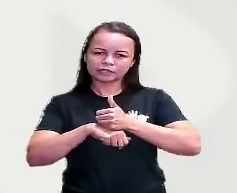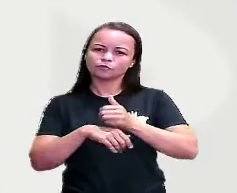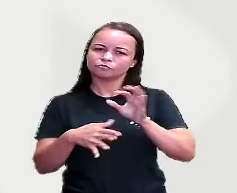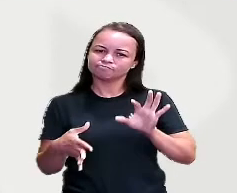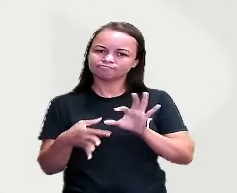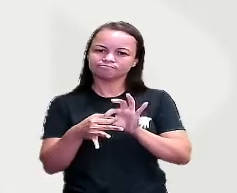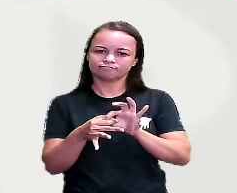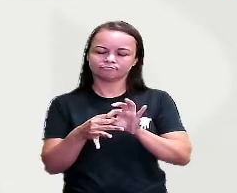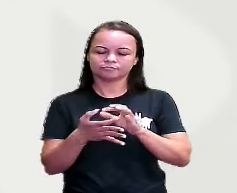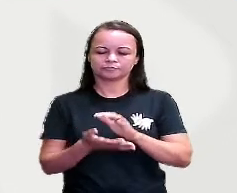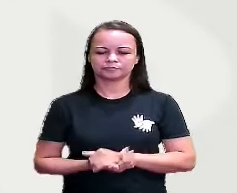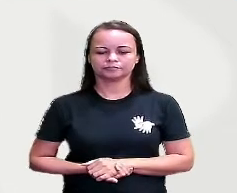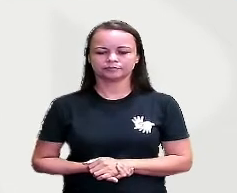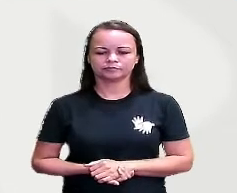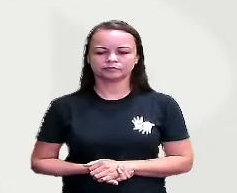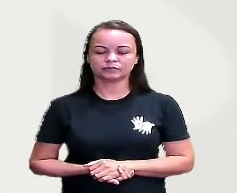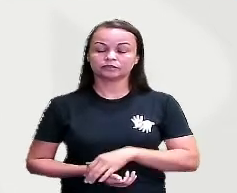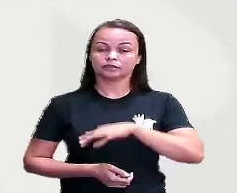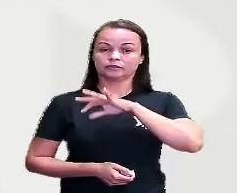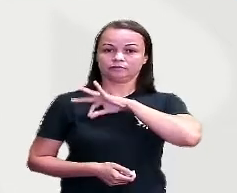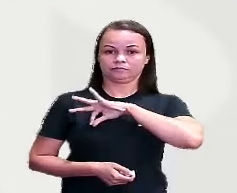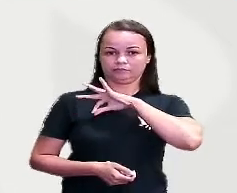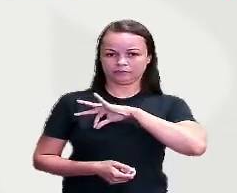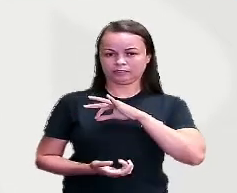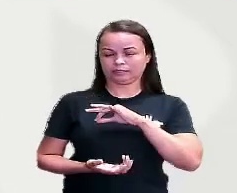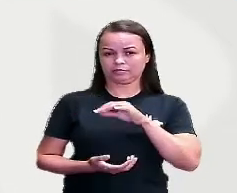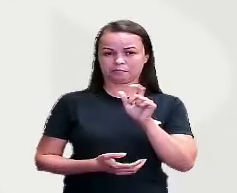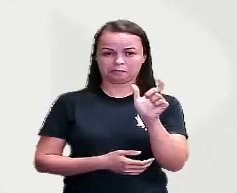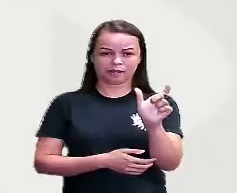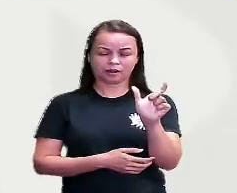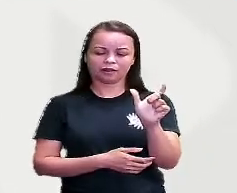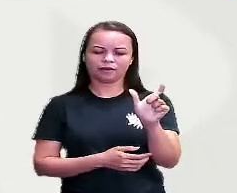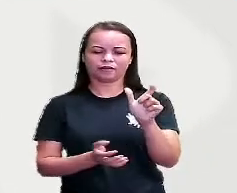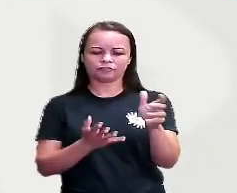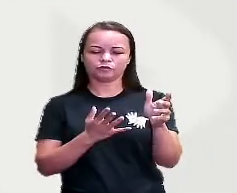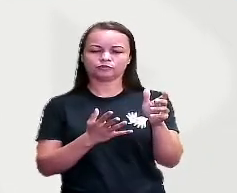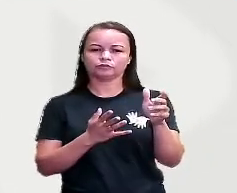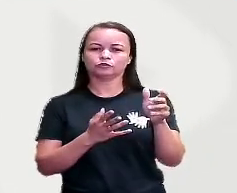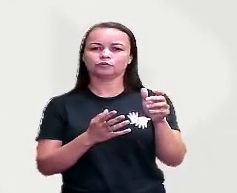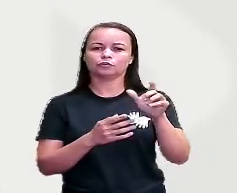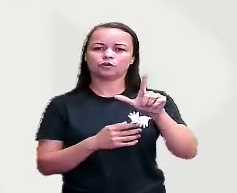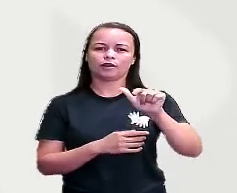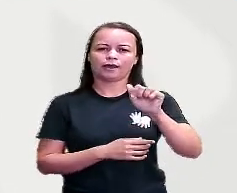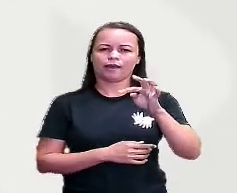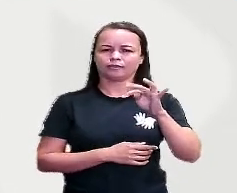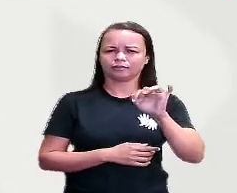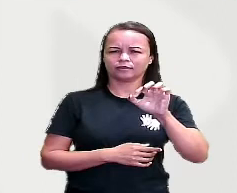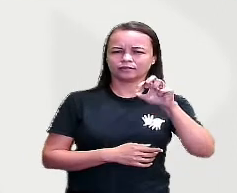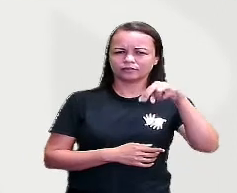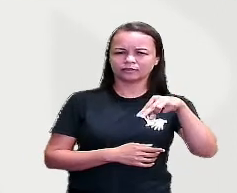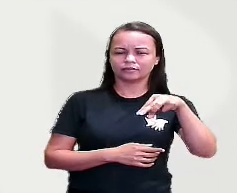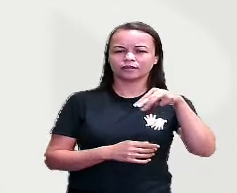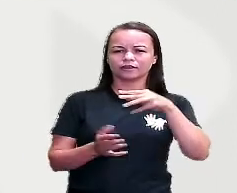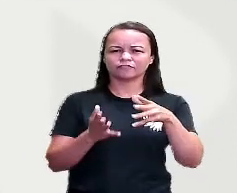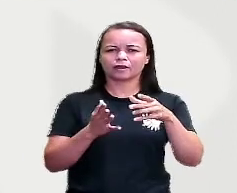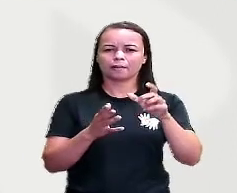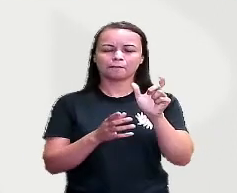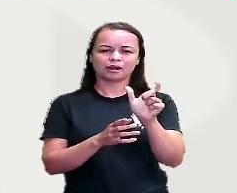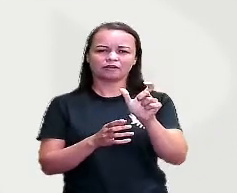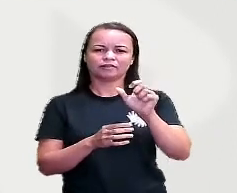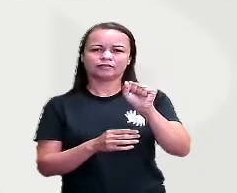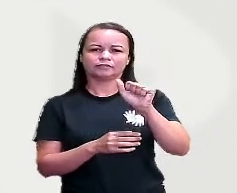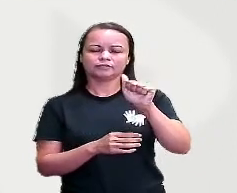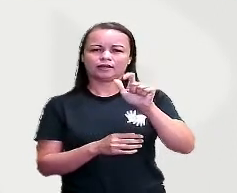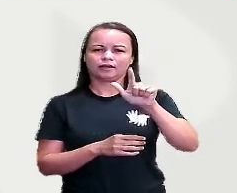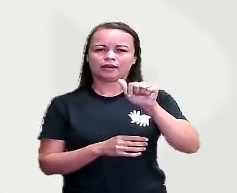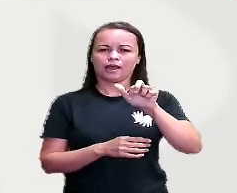bom? Ó, o salário é uma palavra que deriva do latim, vem da palavra salário, que